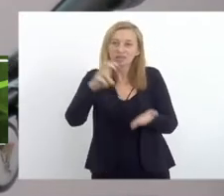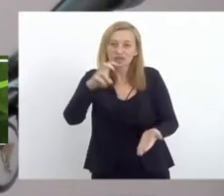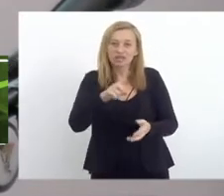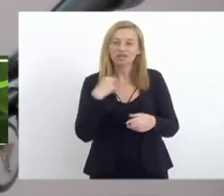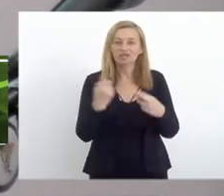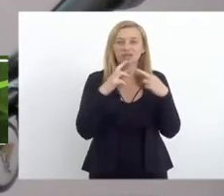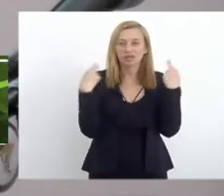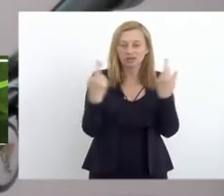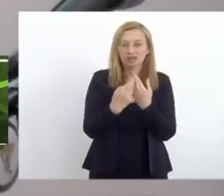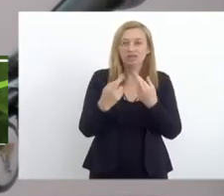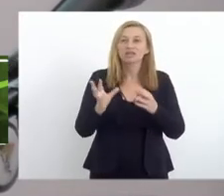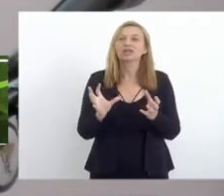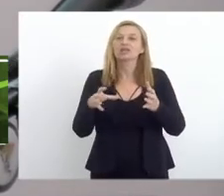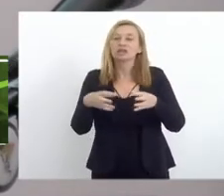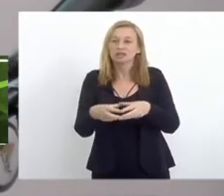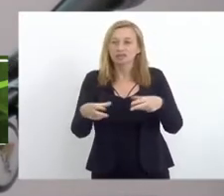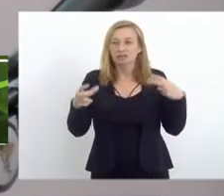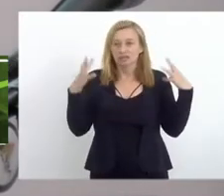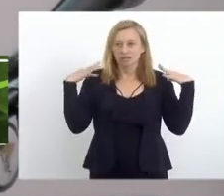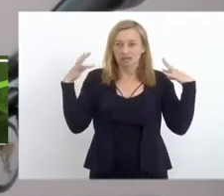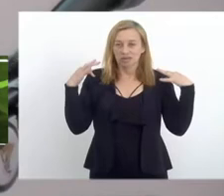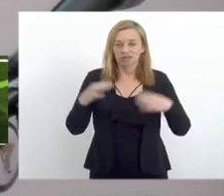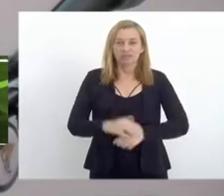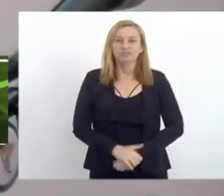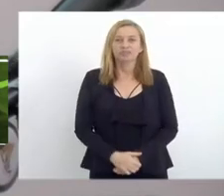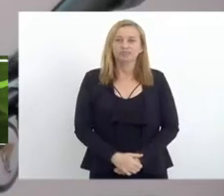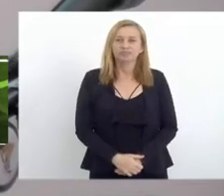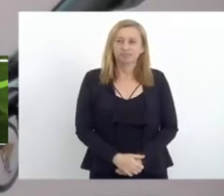nossa reunião da Comissão de Turismo.